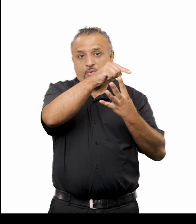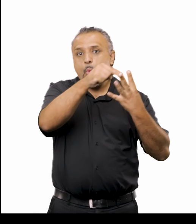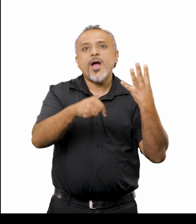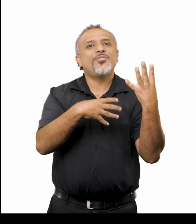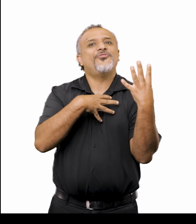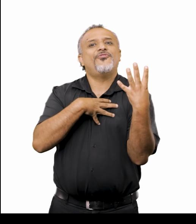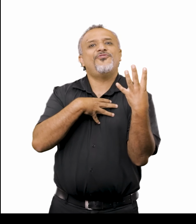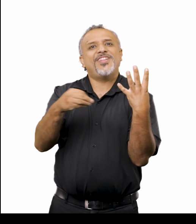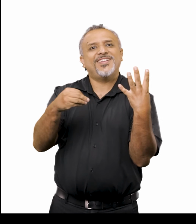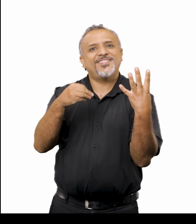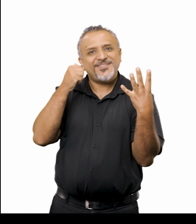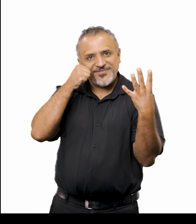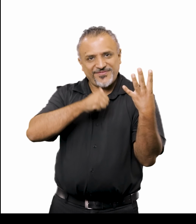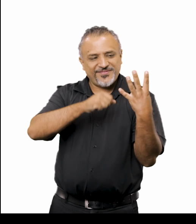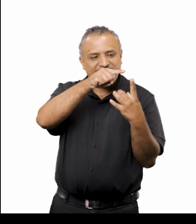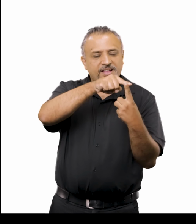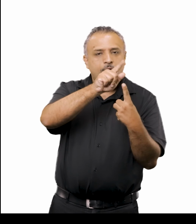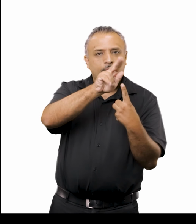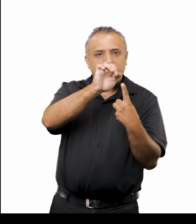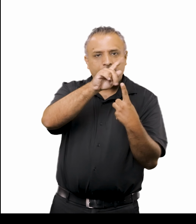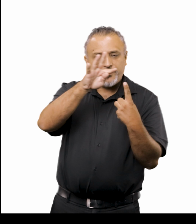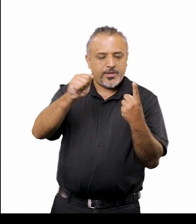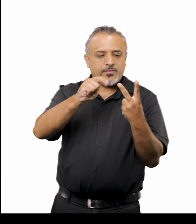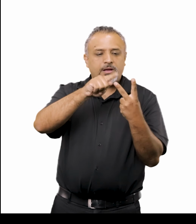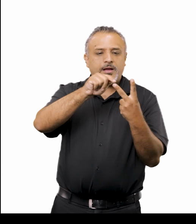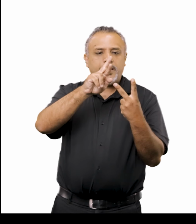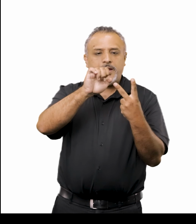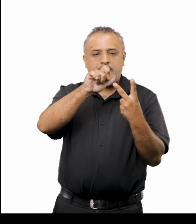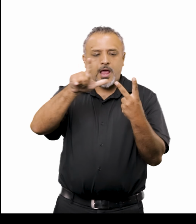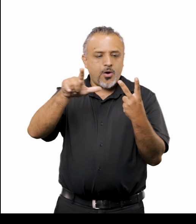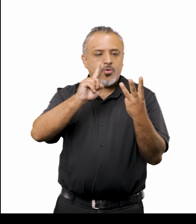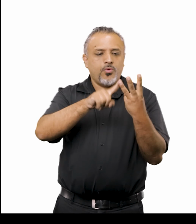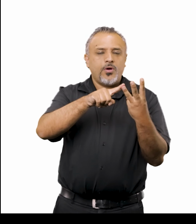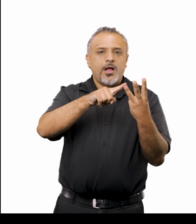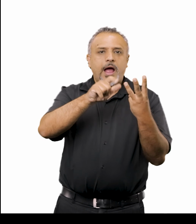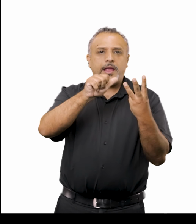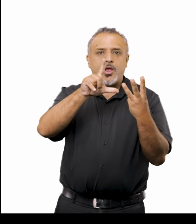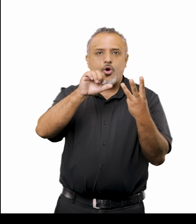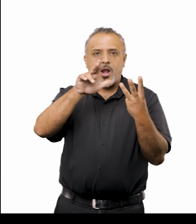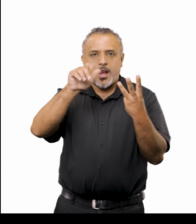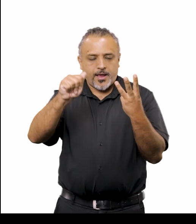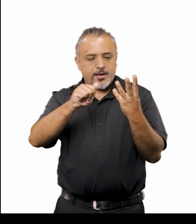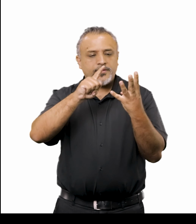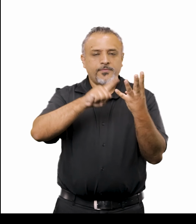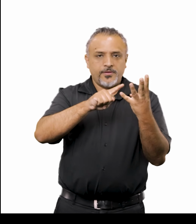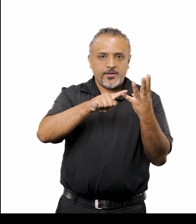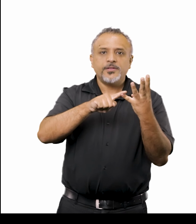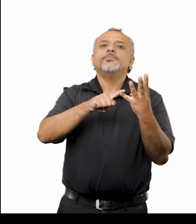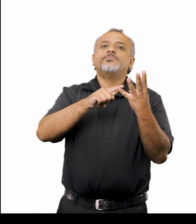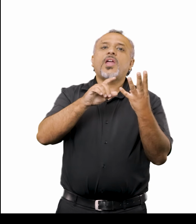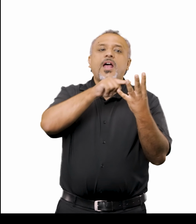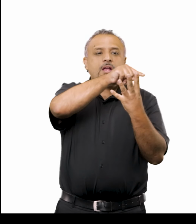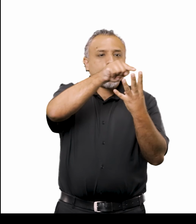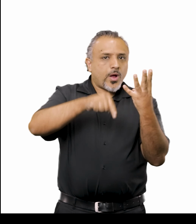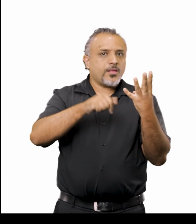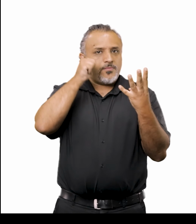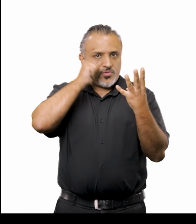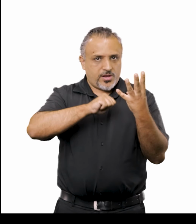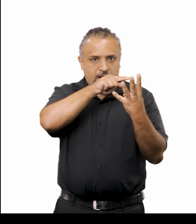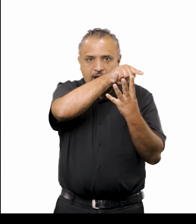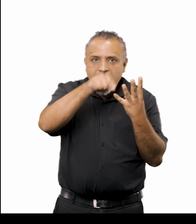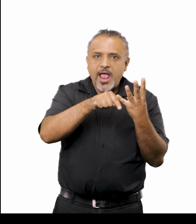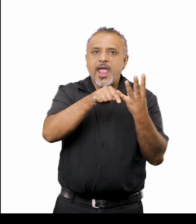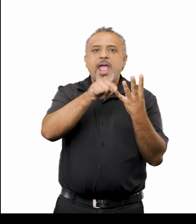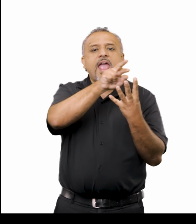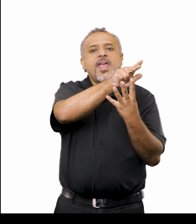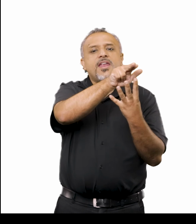E, no primeiro plano, suas 4 filhas. Albertina Pinto, Ariel Pinto, Áurea Pinto e Aiola Pinto. As